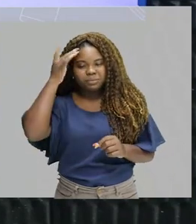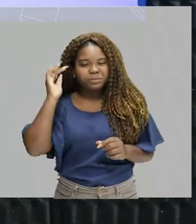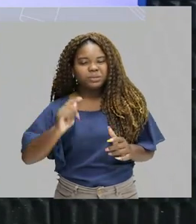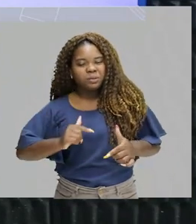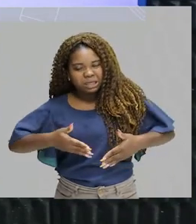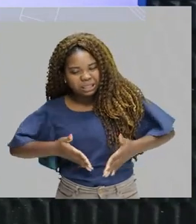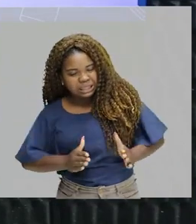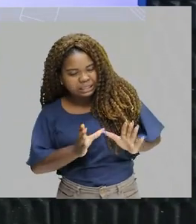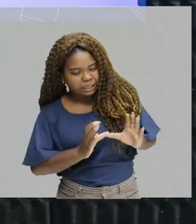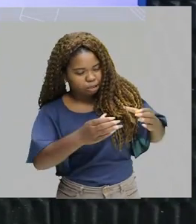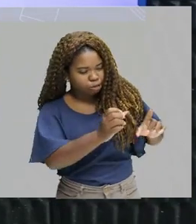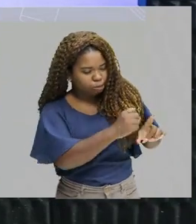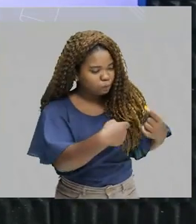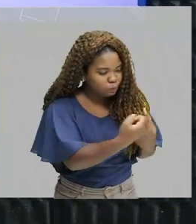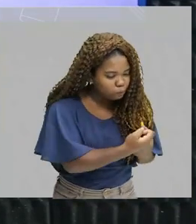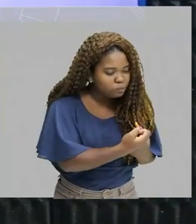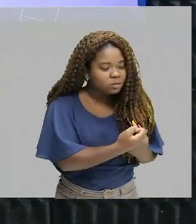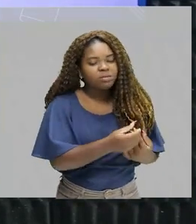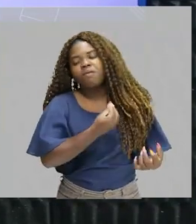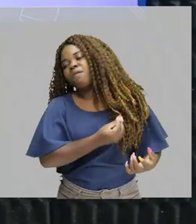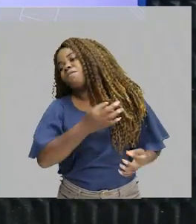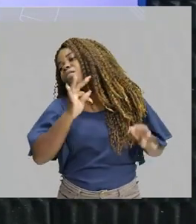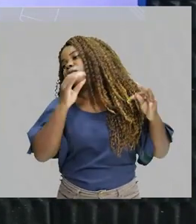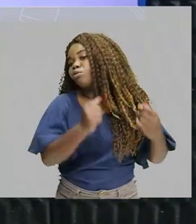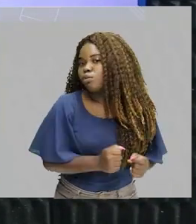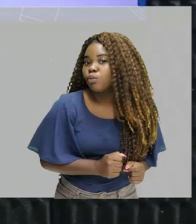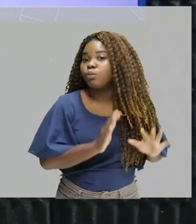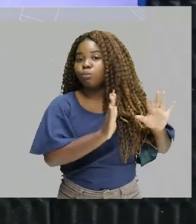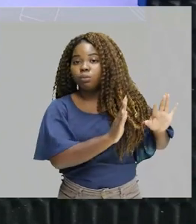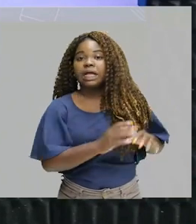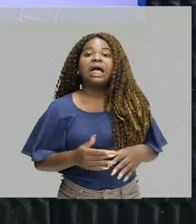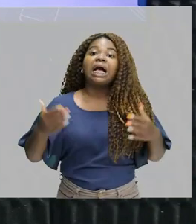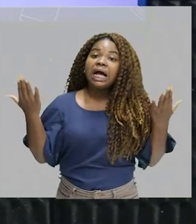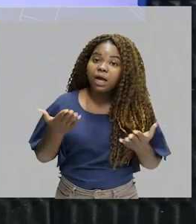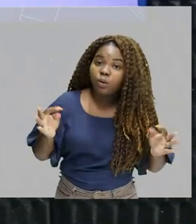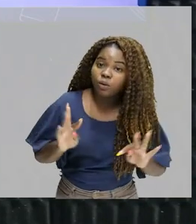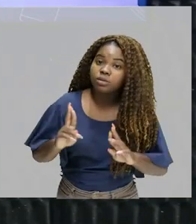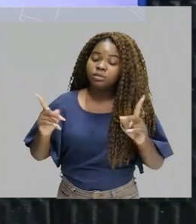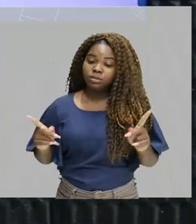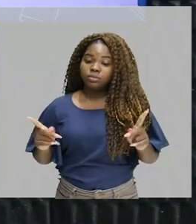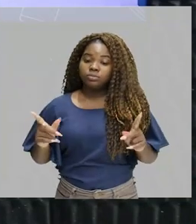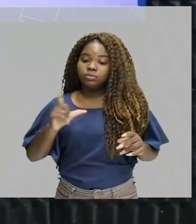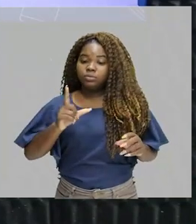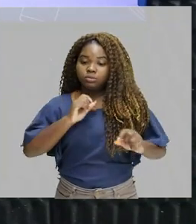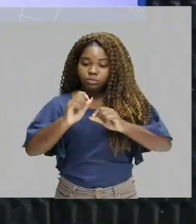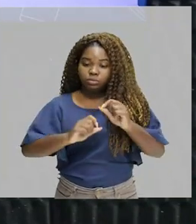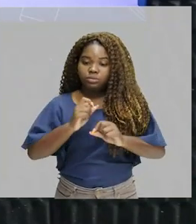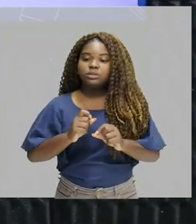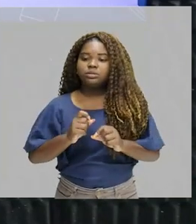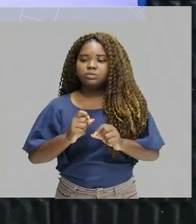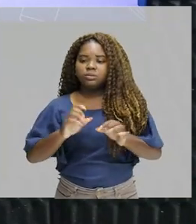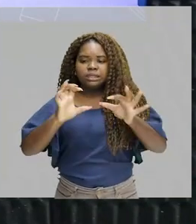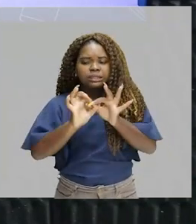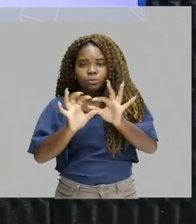grupo social então ela vai continuar a vida toda e tal aqui é diferente como existe essa flexibilidade essa